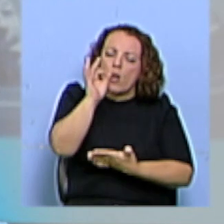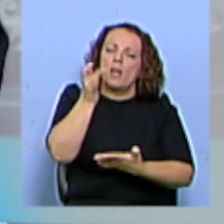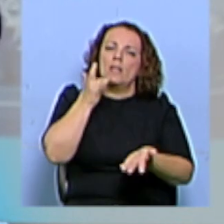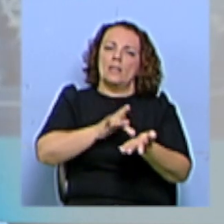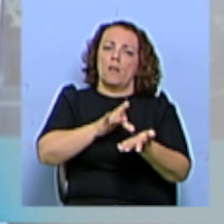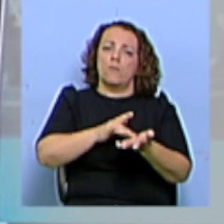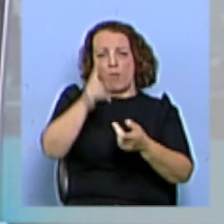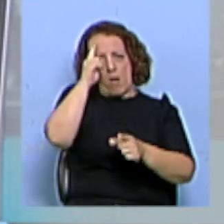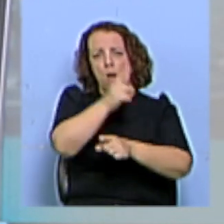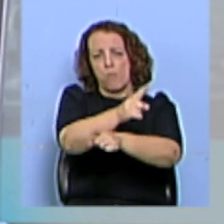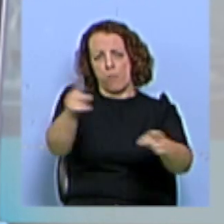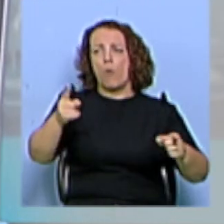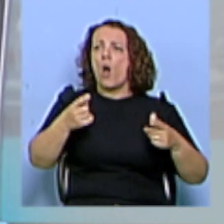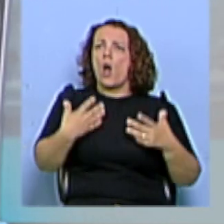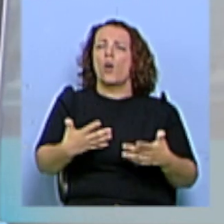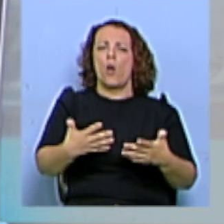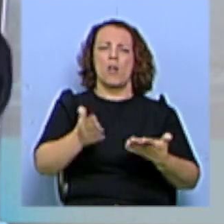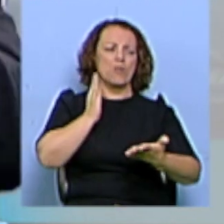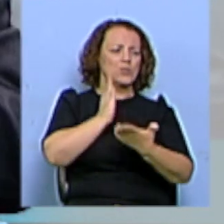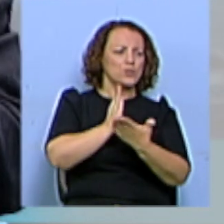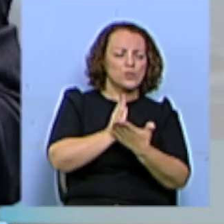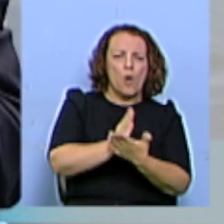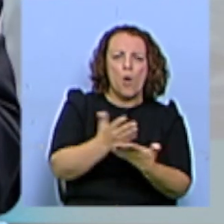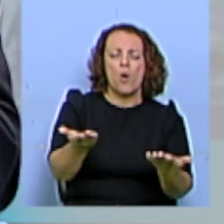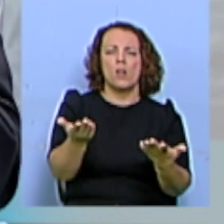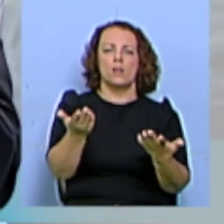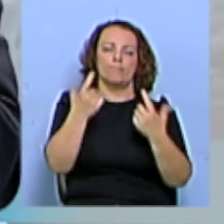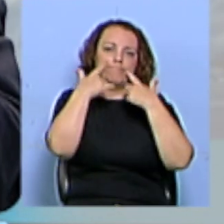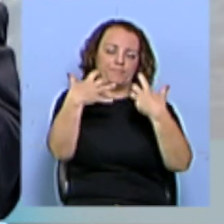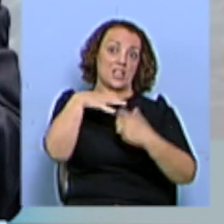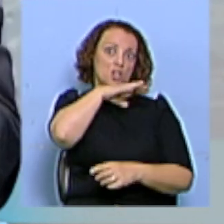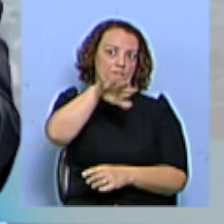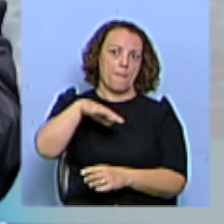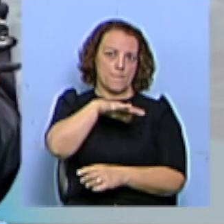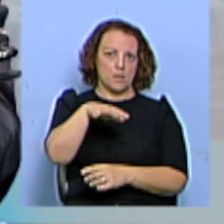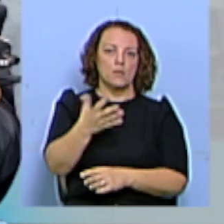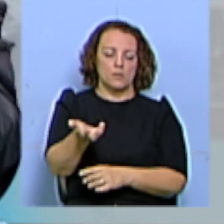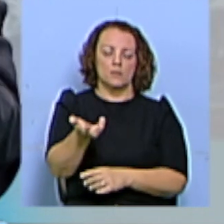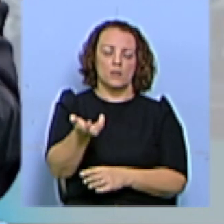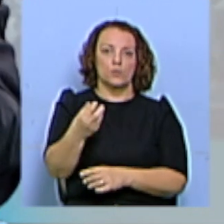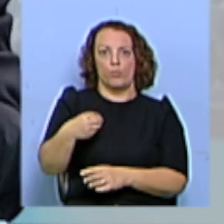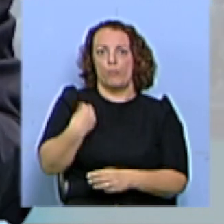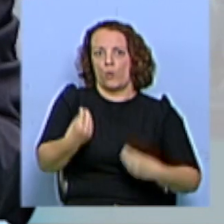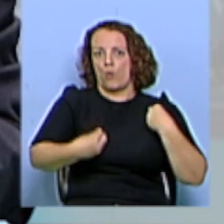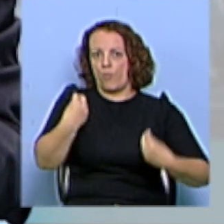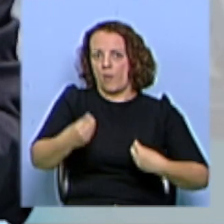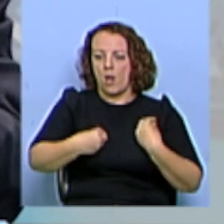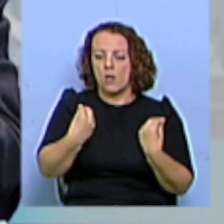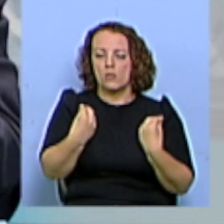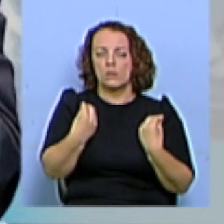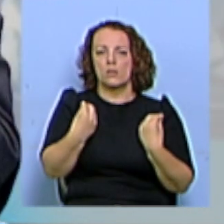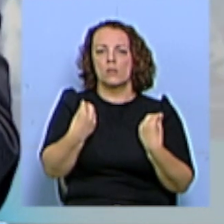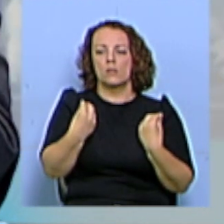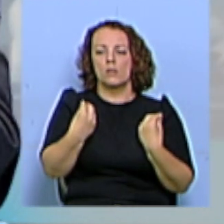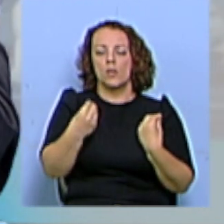como sabemos, há muitas nas escolas e principalmente nas famílias. As famílias preocupam-se e ocupam-se em